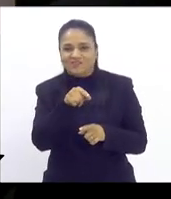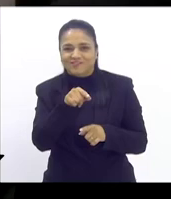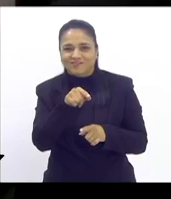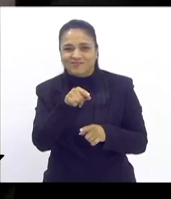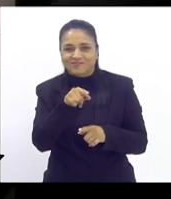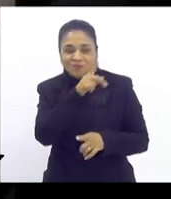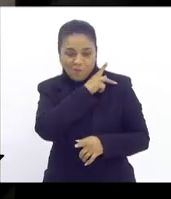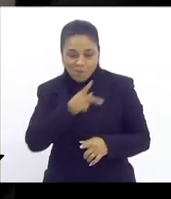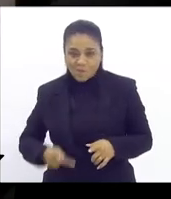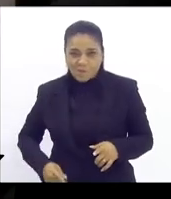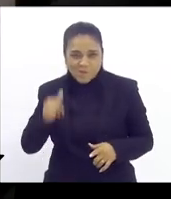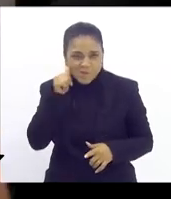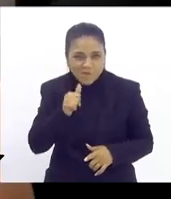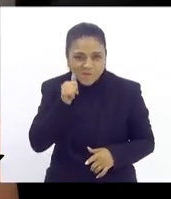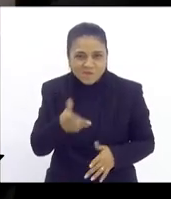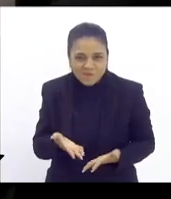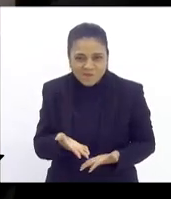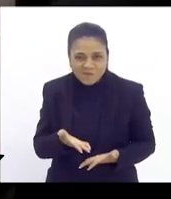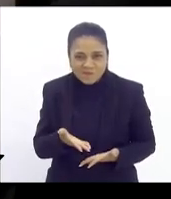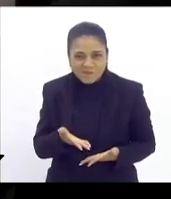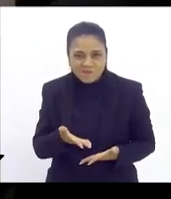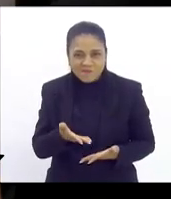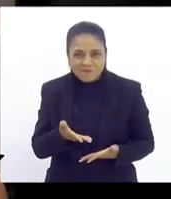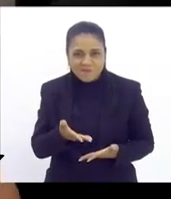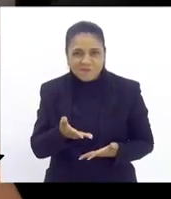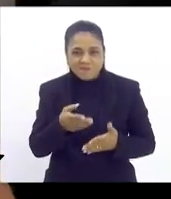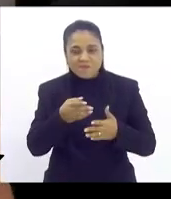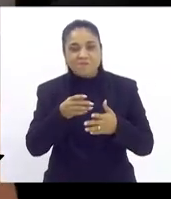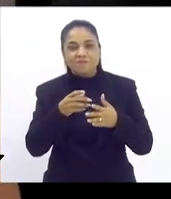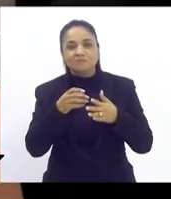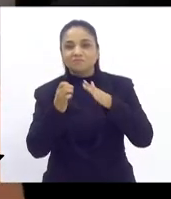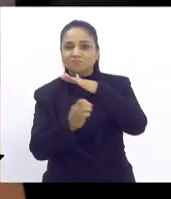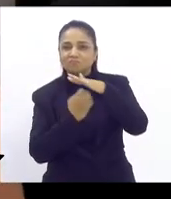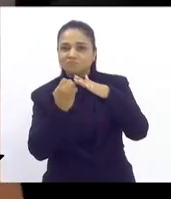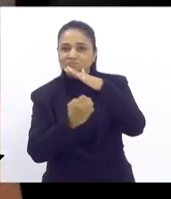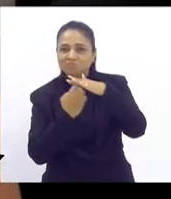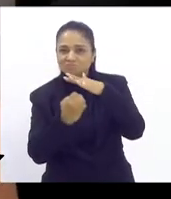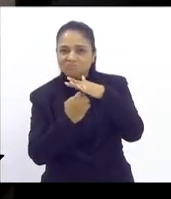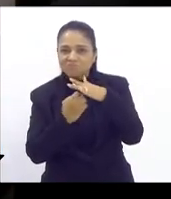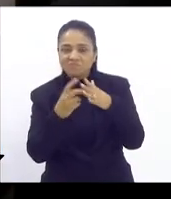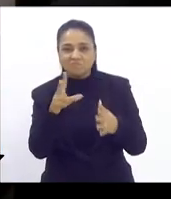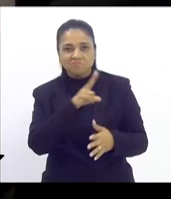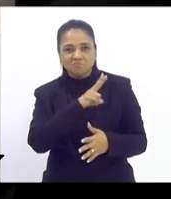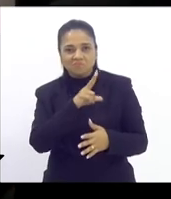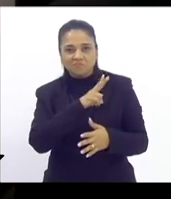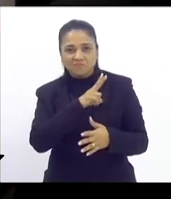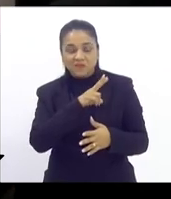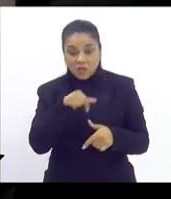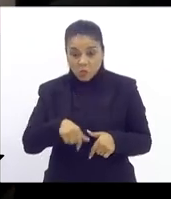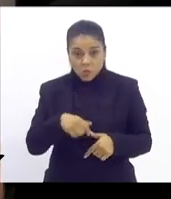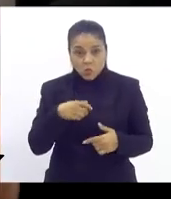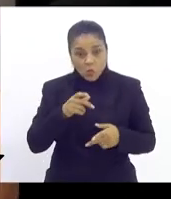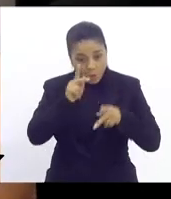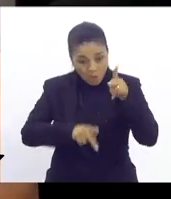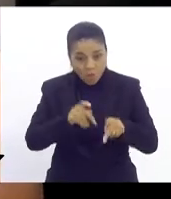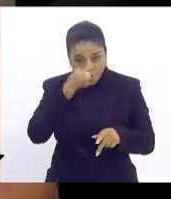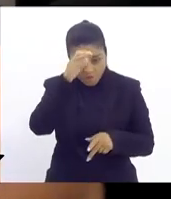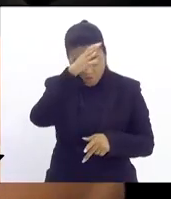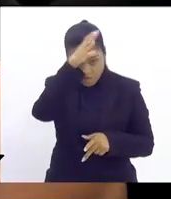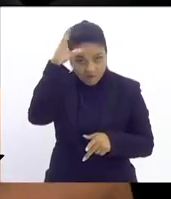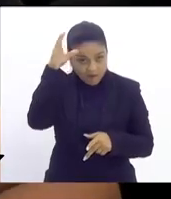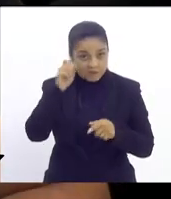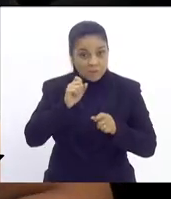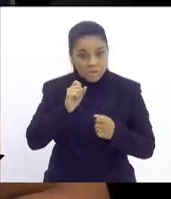de uma presidente de empresa privada o contribuinte paga o cidadão